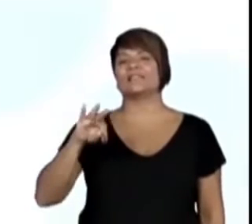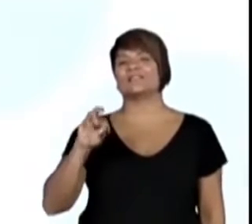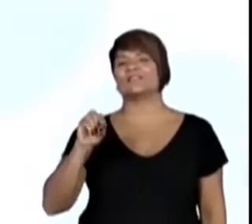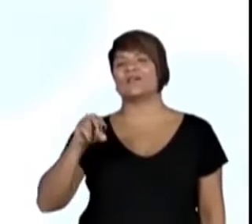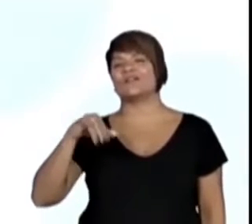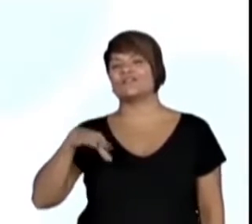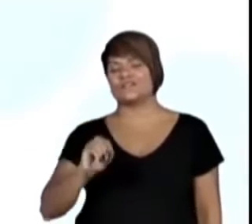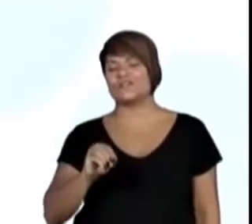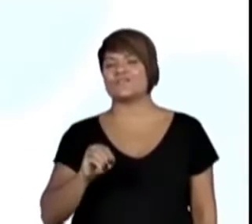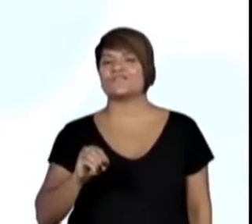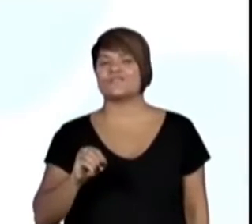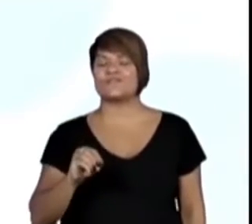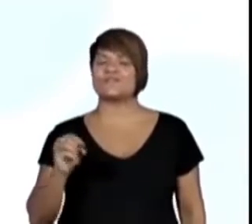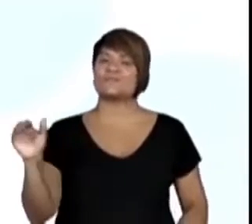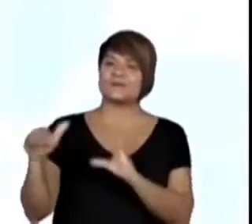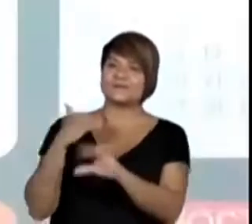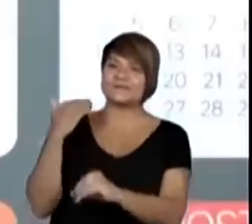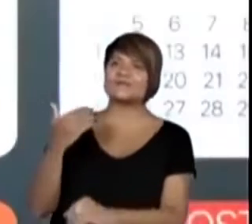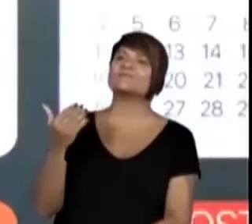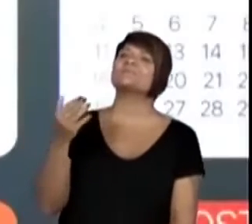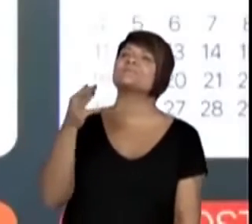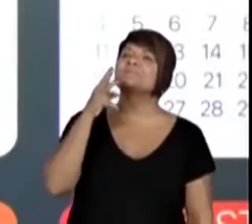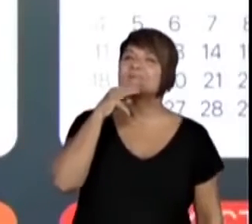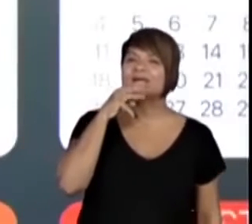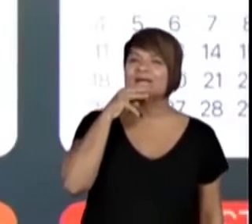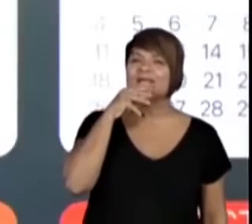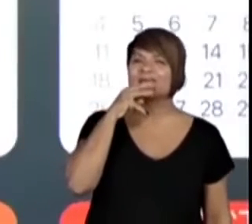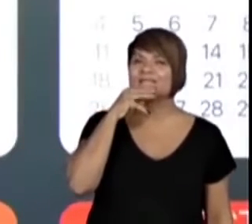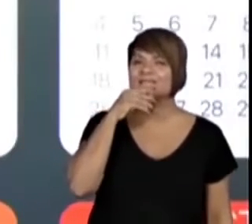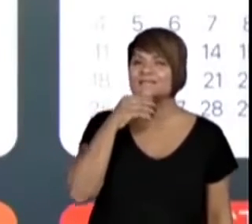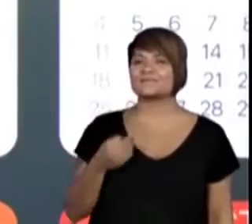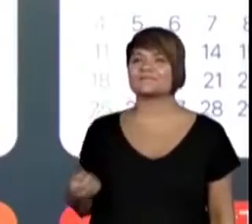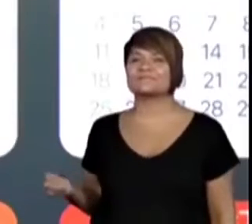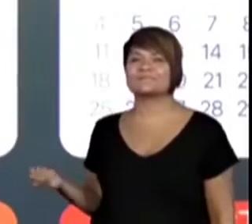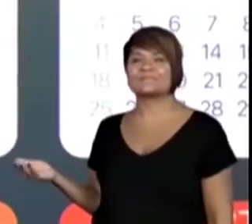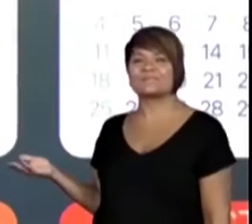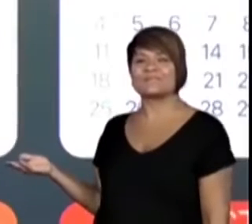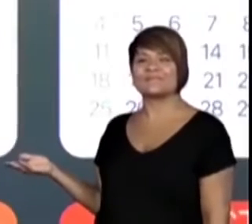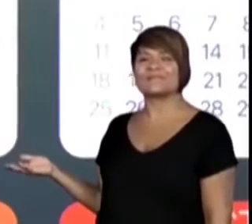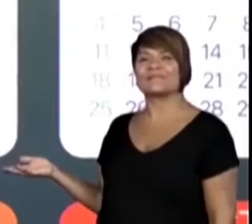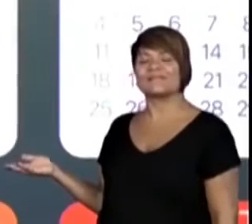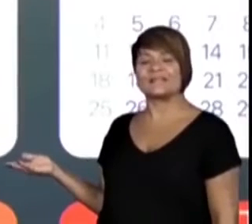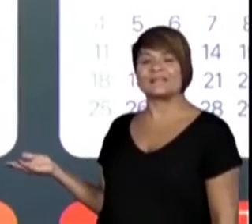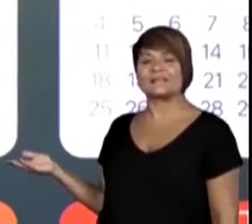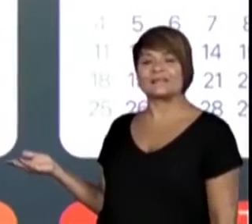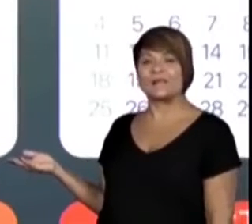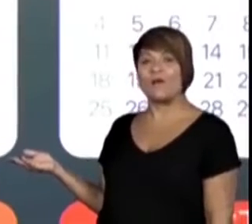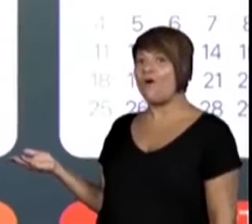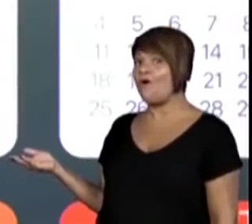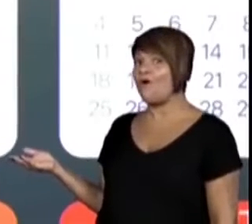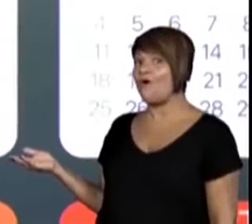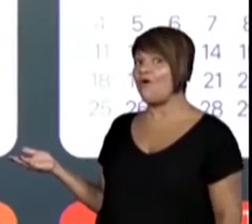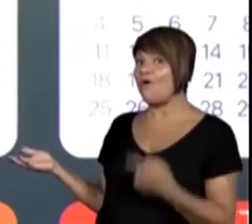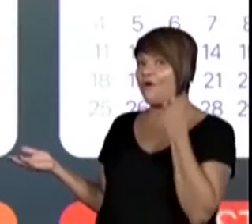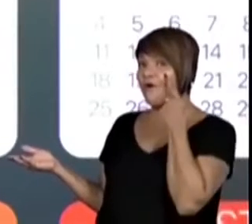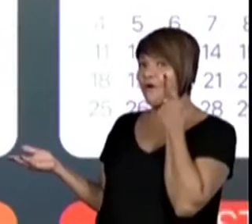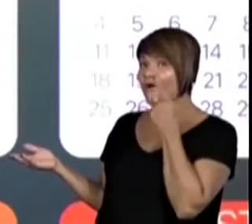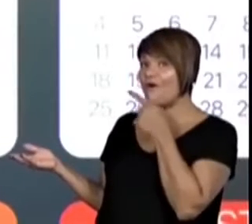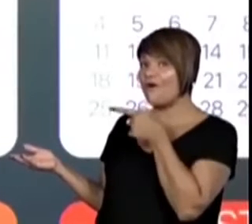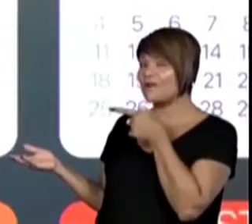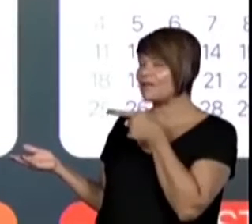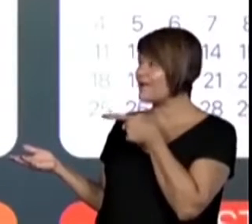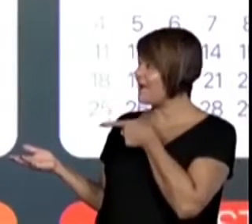disse que nós estamos em março. E aí? Será que nós estamos em março? Olha!